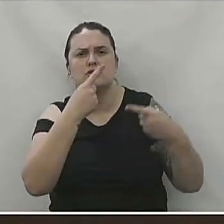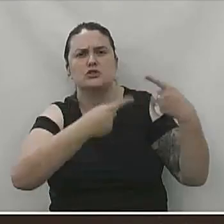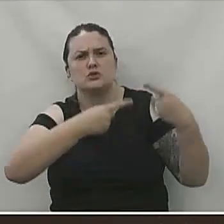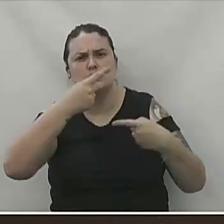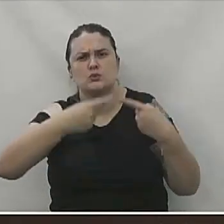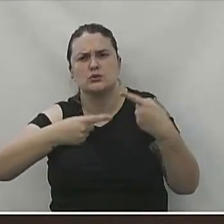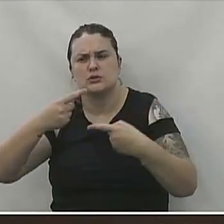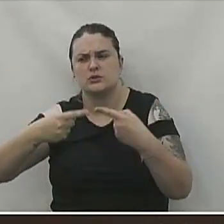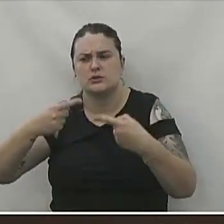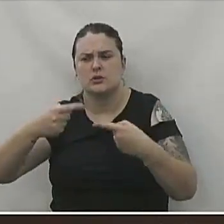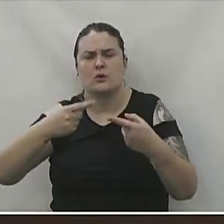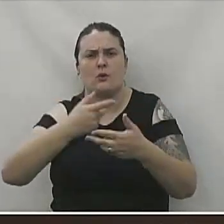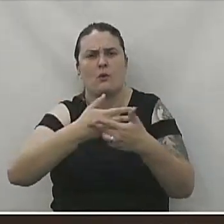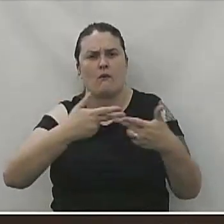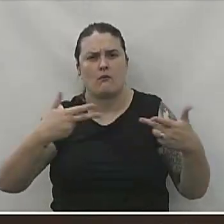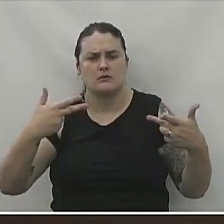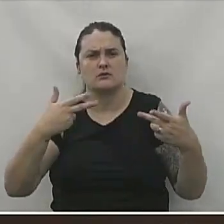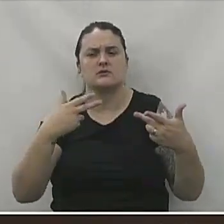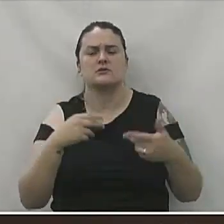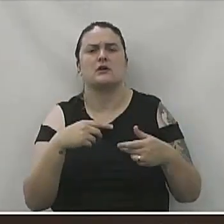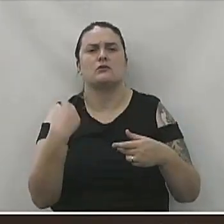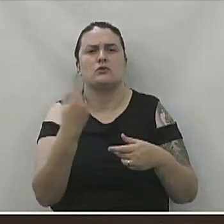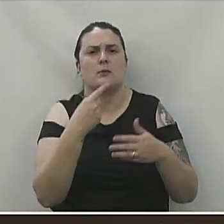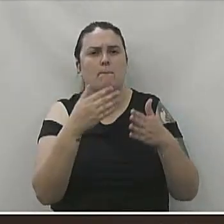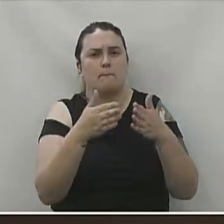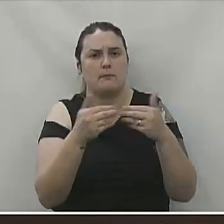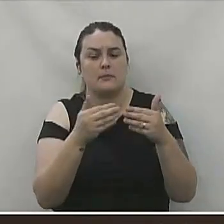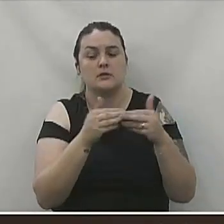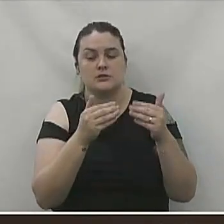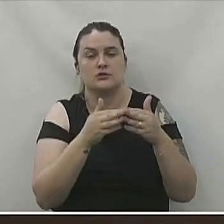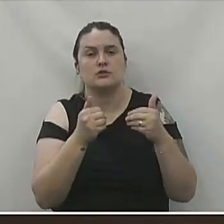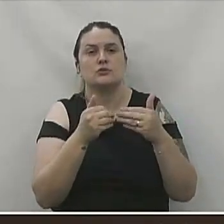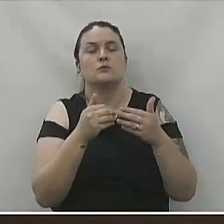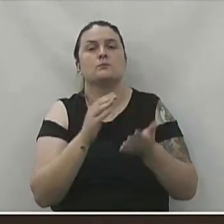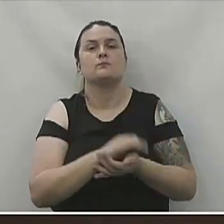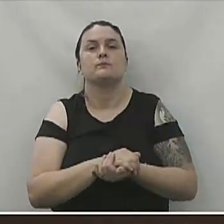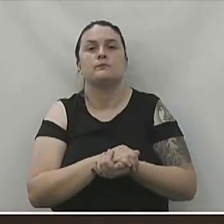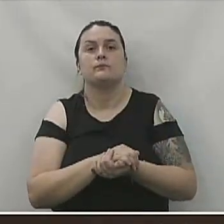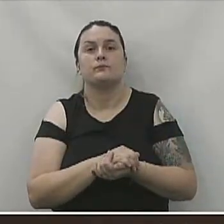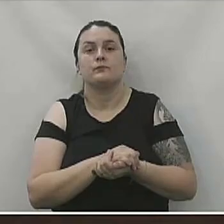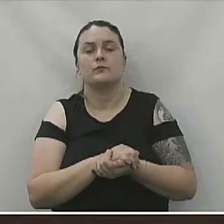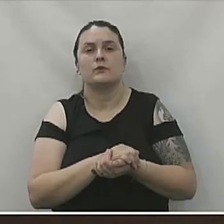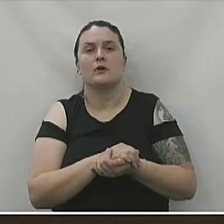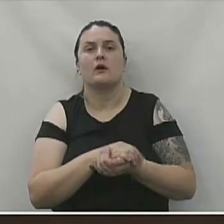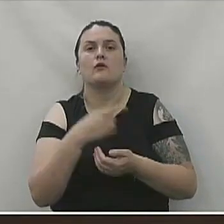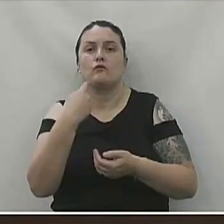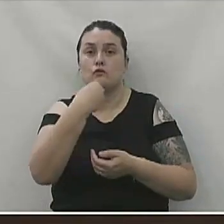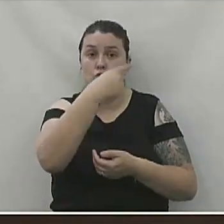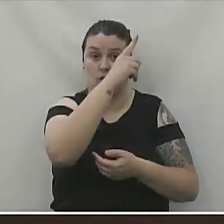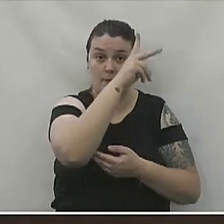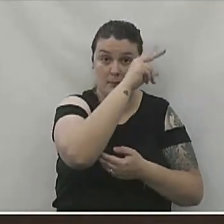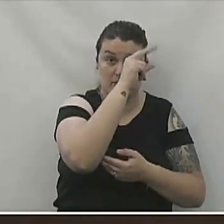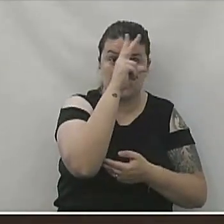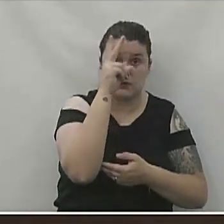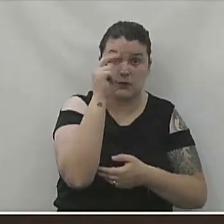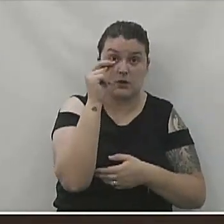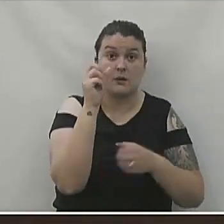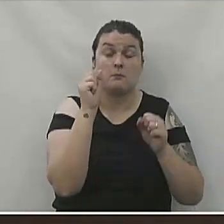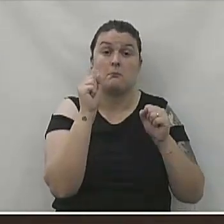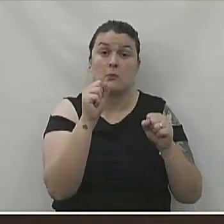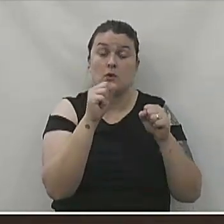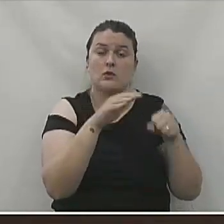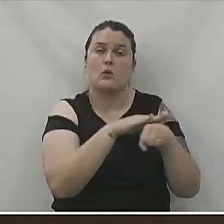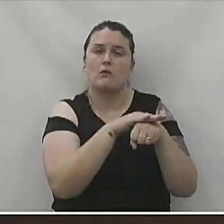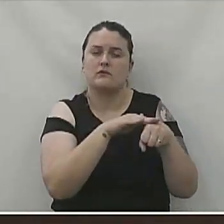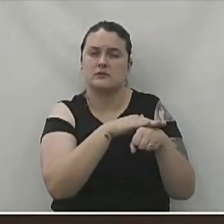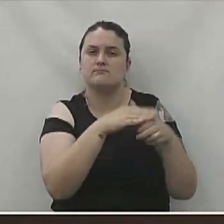bastante na sexta-feira no dia de hoje solicitaram que a gente fosse até a prefeitura para poder estar